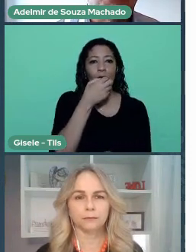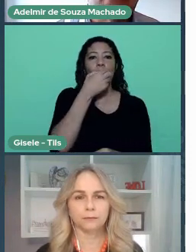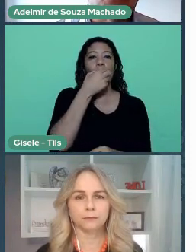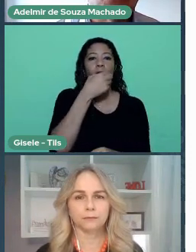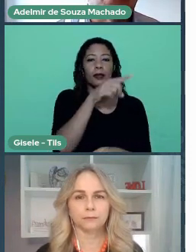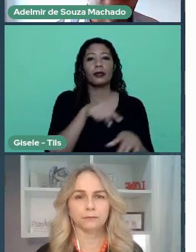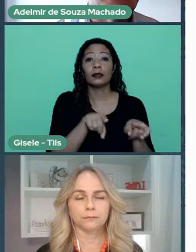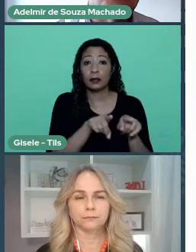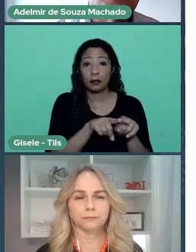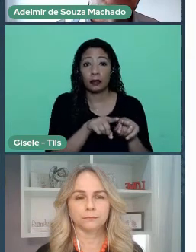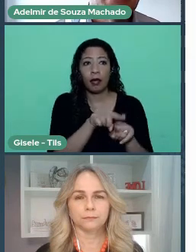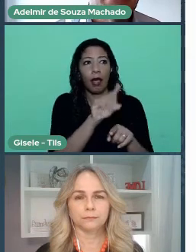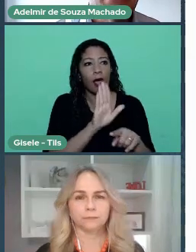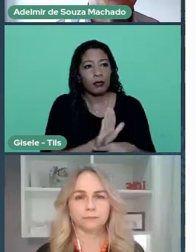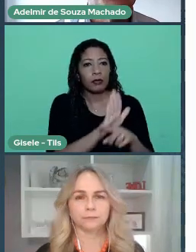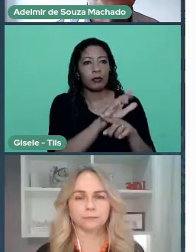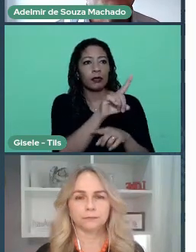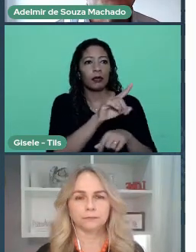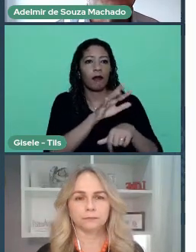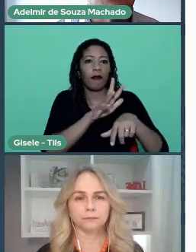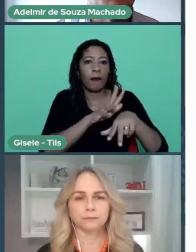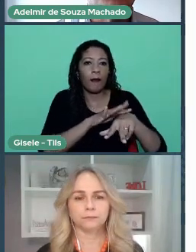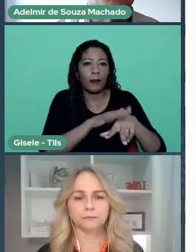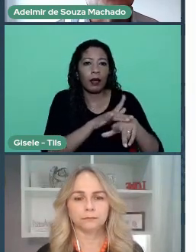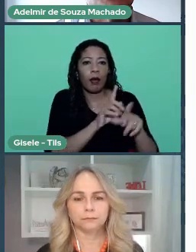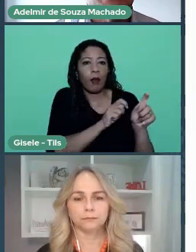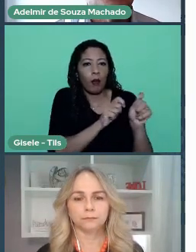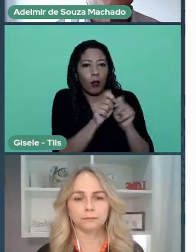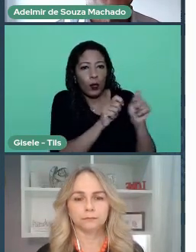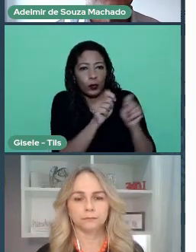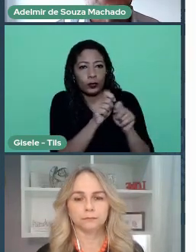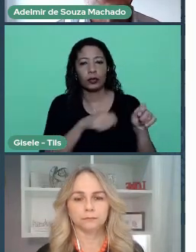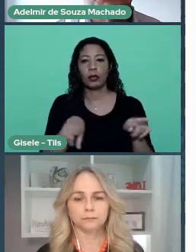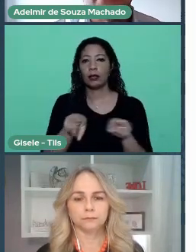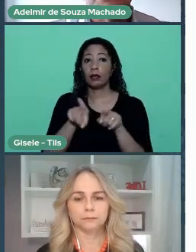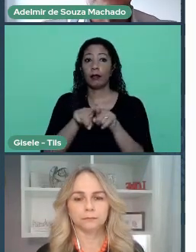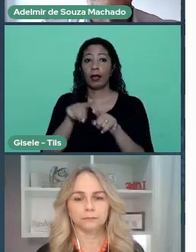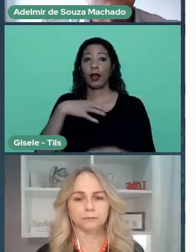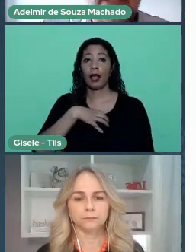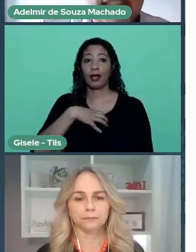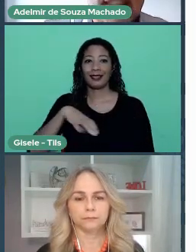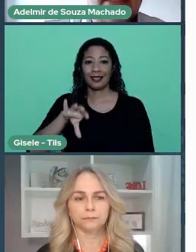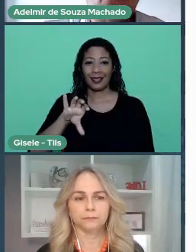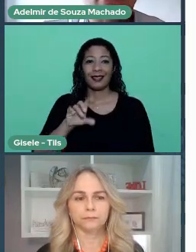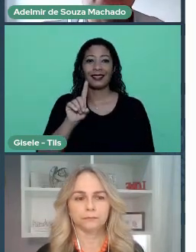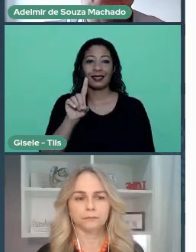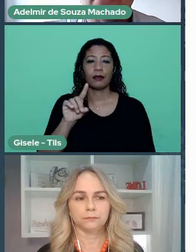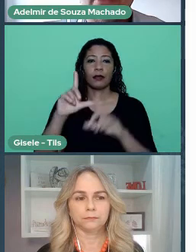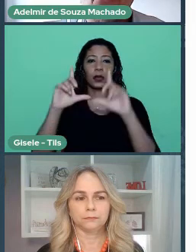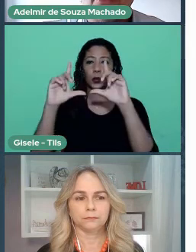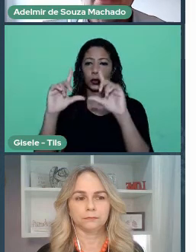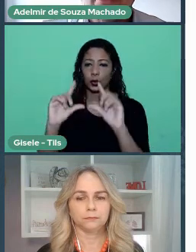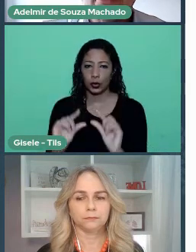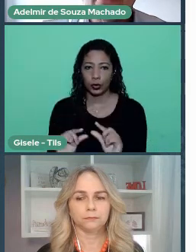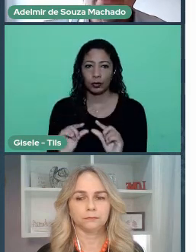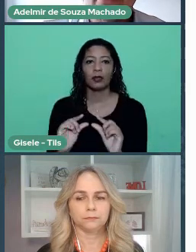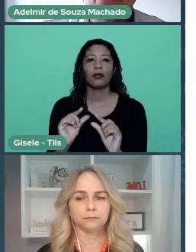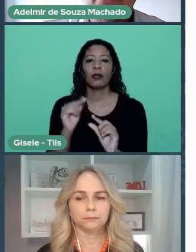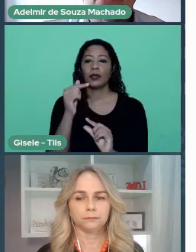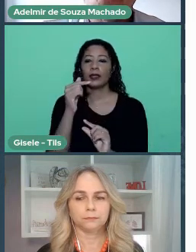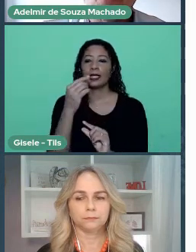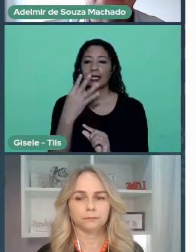pacientes ficavam mais controlados. Reduzimos em Salvador a hospitalização em 74%,